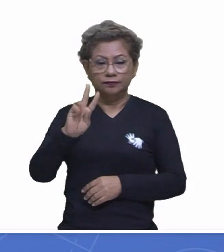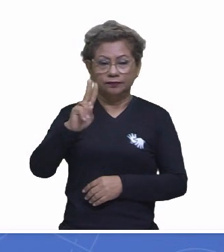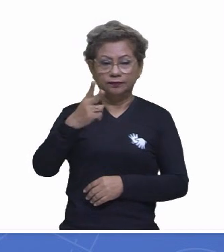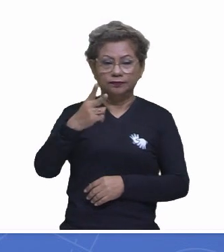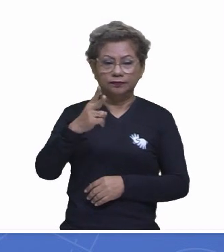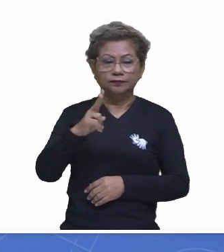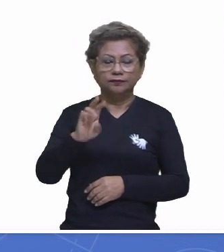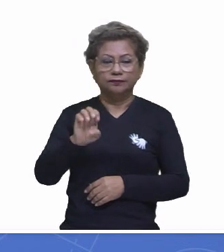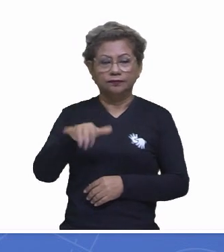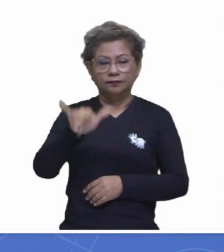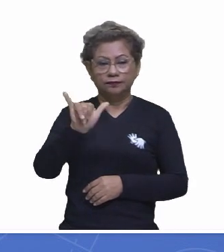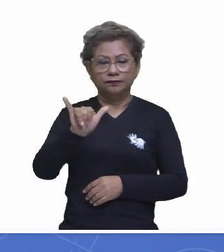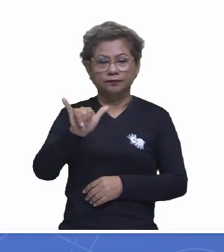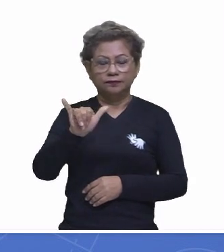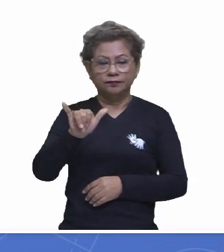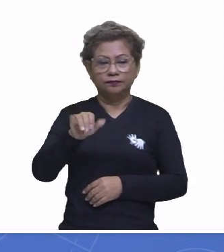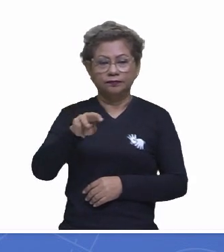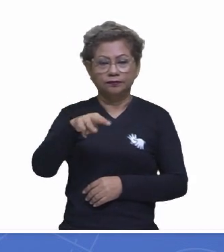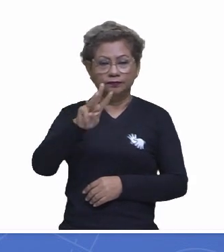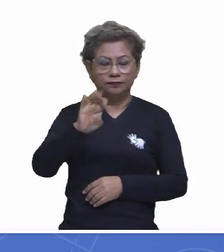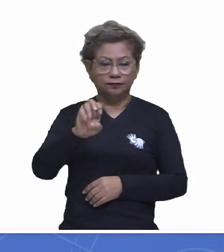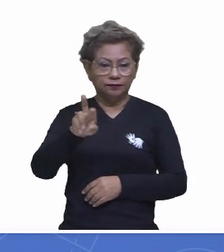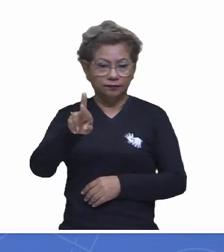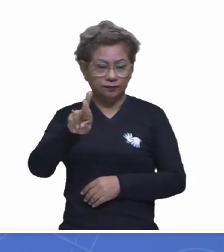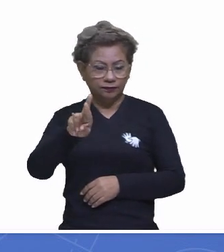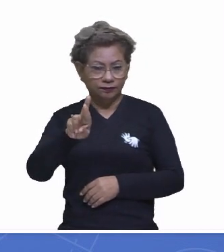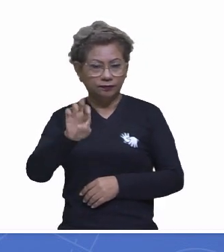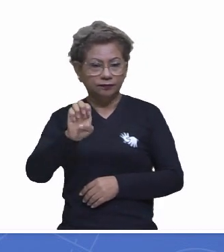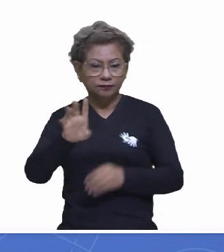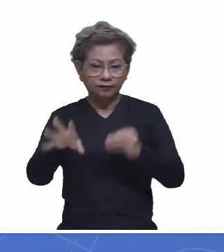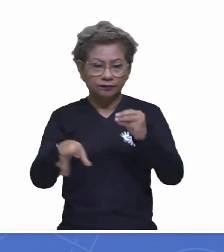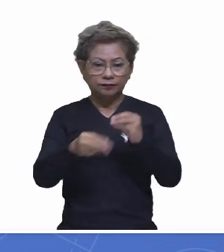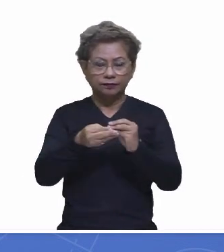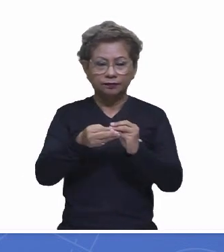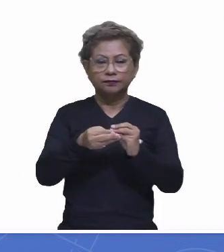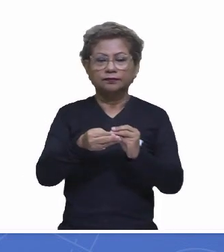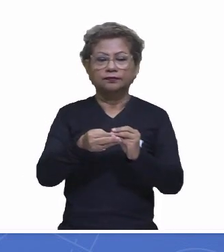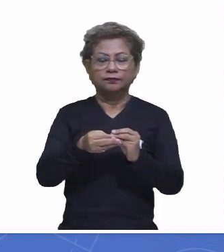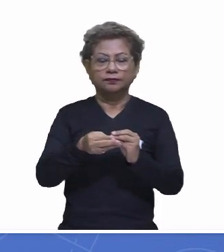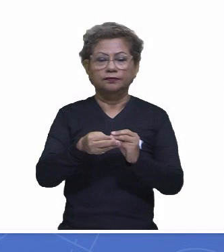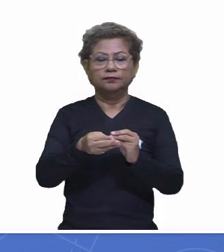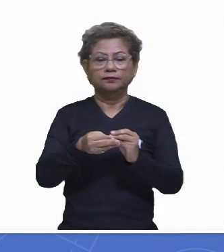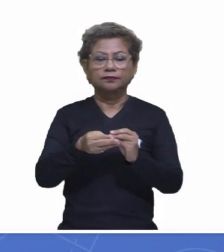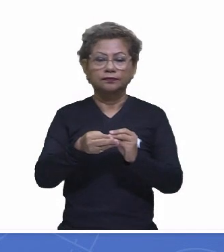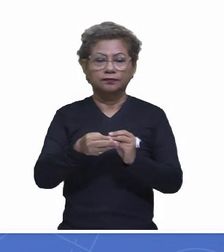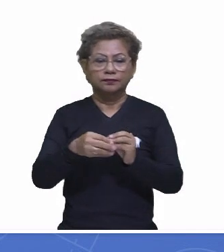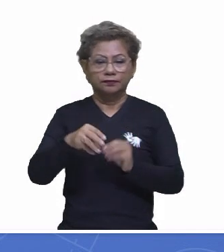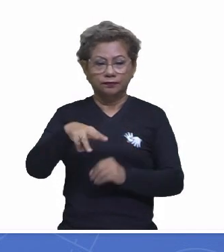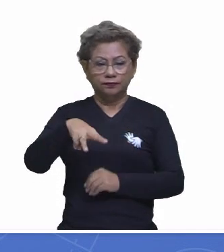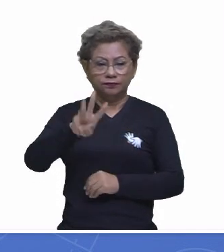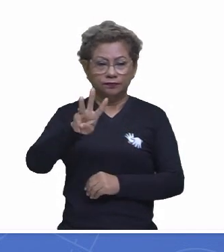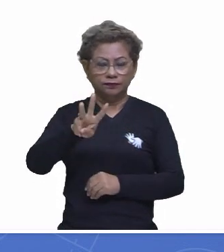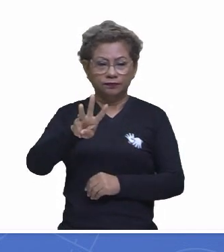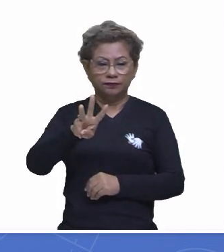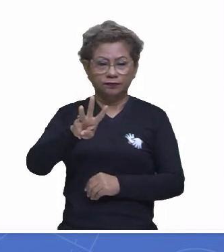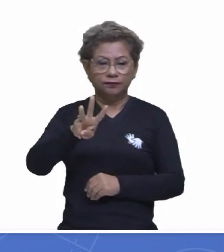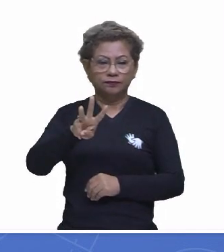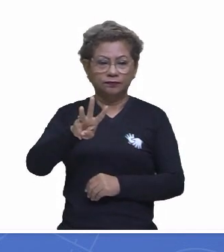o were. E aí o verbo work acrescido, que é o verbo principal,